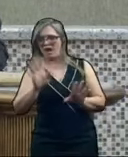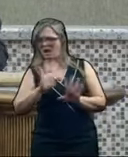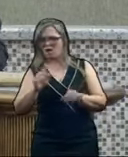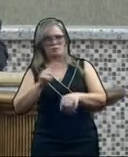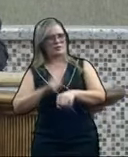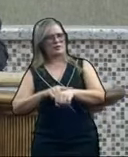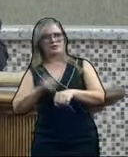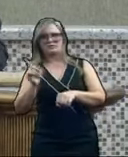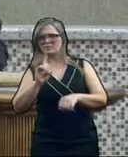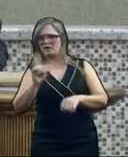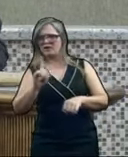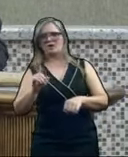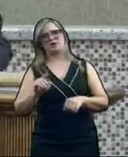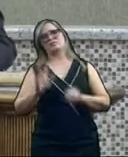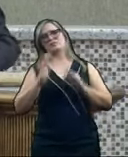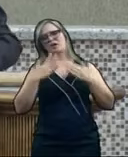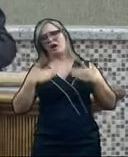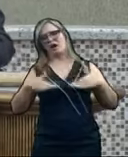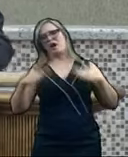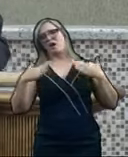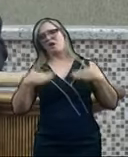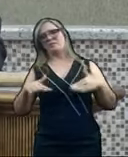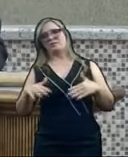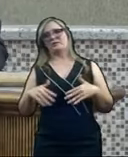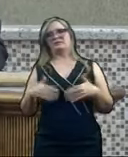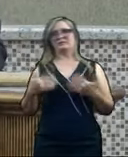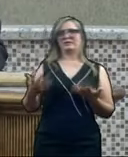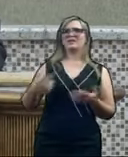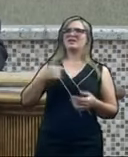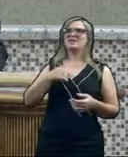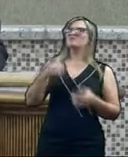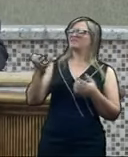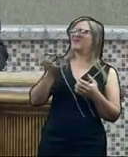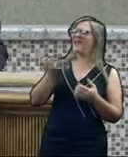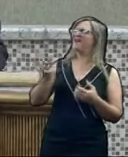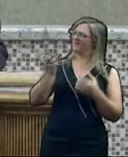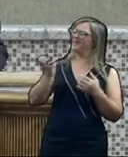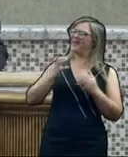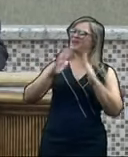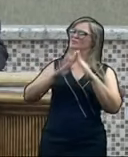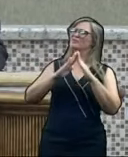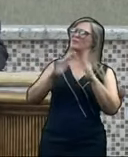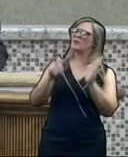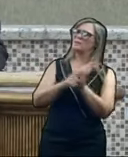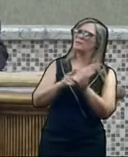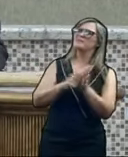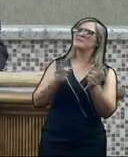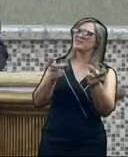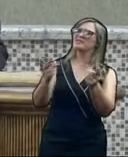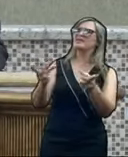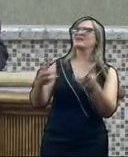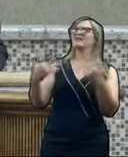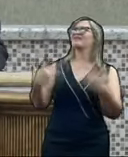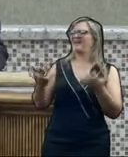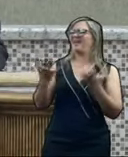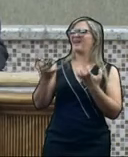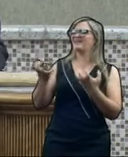tiver de abrir a loja agora a gente vai sofrer então o que eu sofra logo falei isso para ele irmão